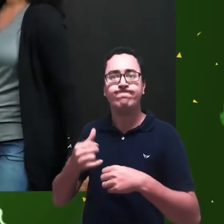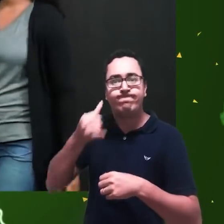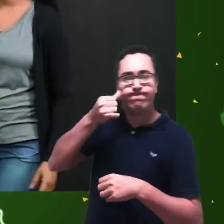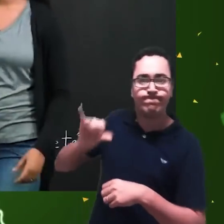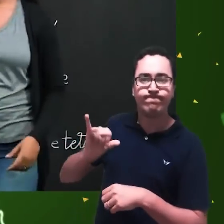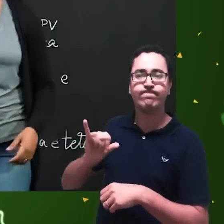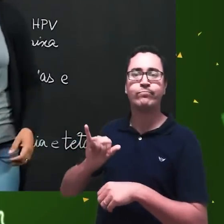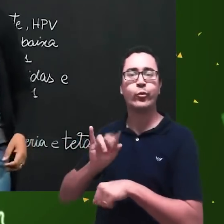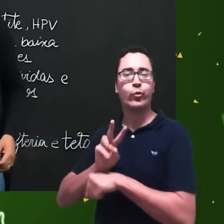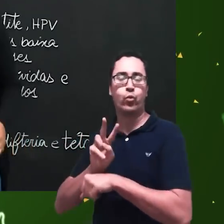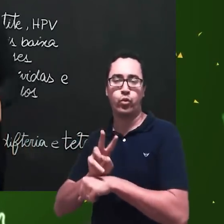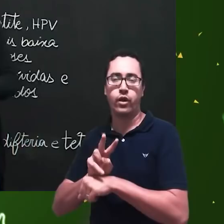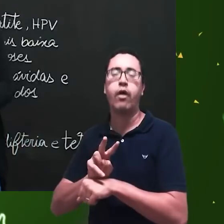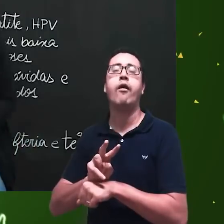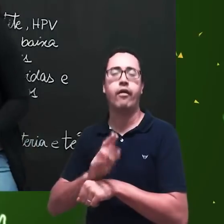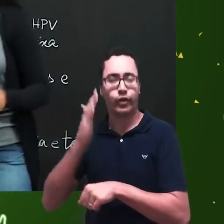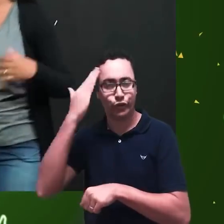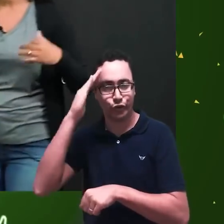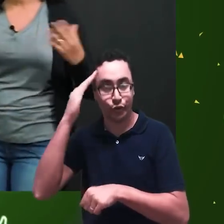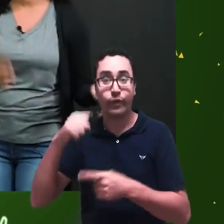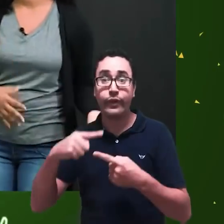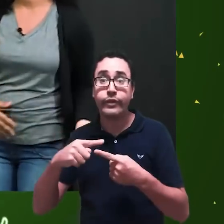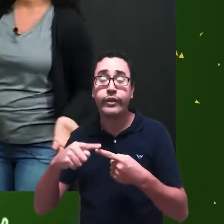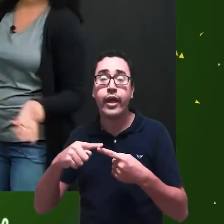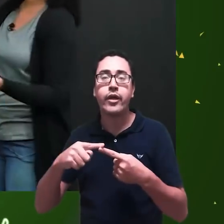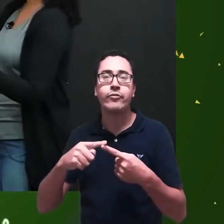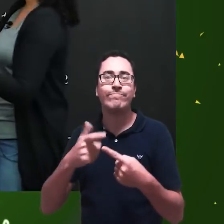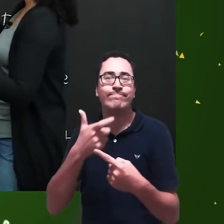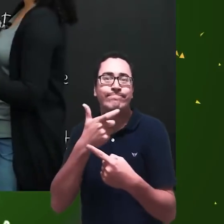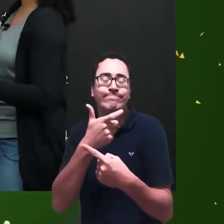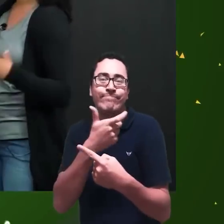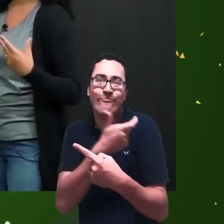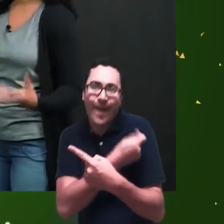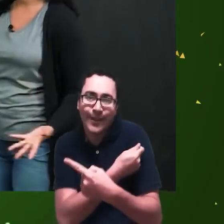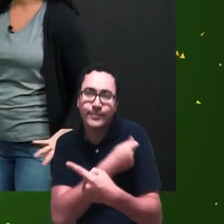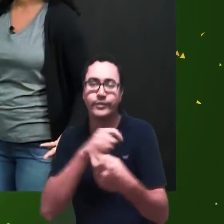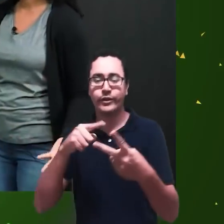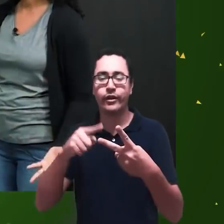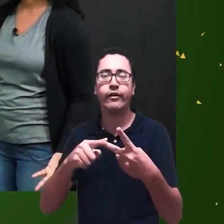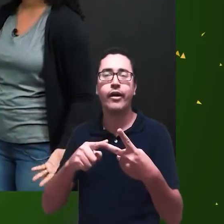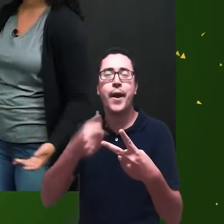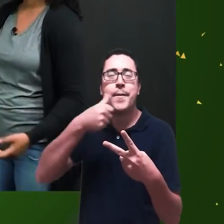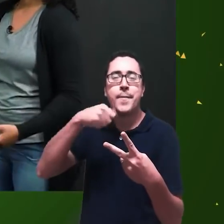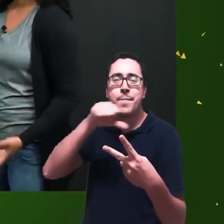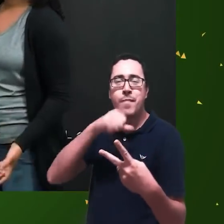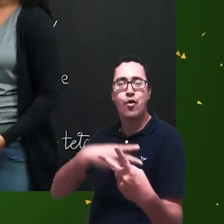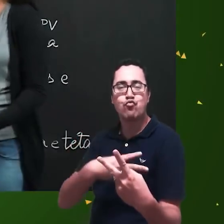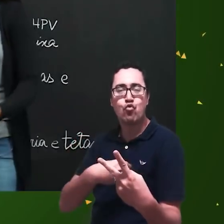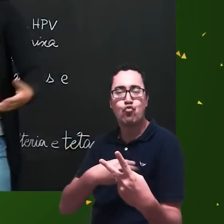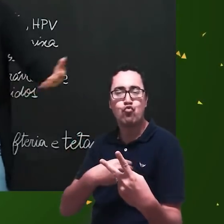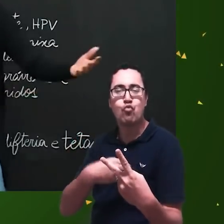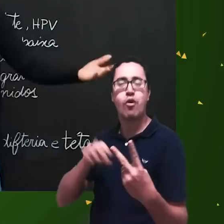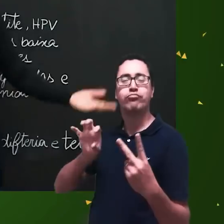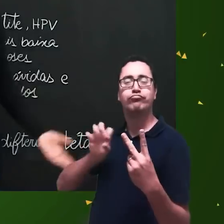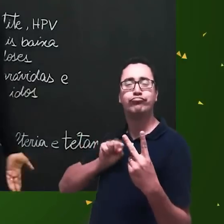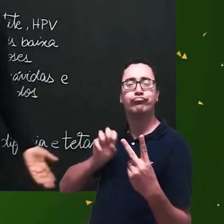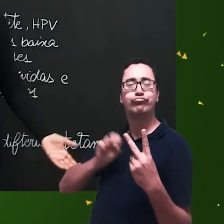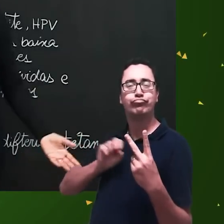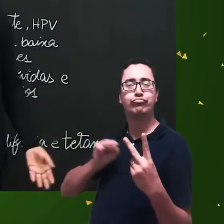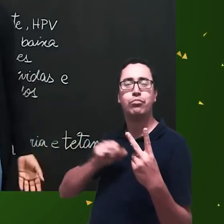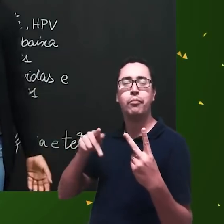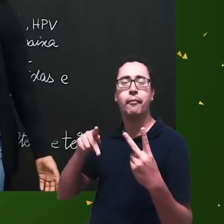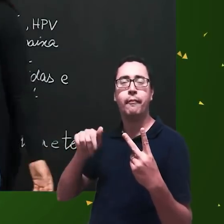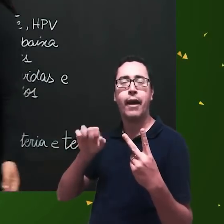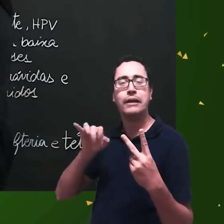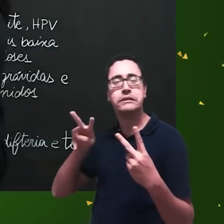entendi que existe a imunização passiva, que existe a imunização ativa e que a vacina vai me favorecer nisso, só que nem todas as vacinas